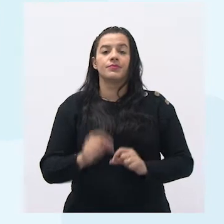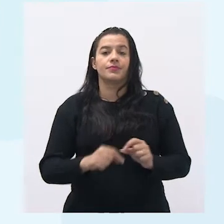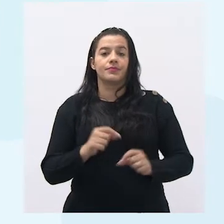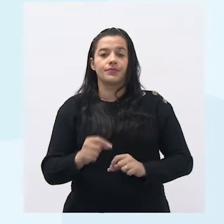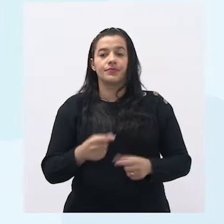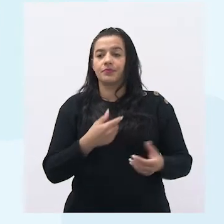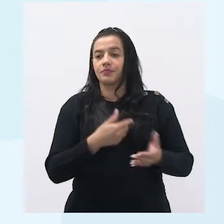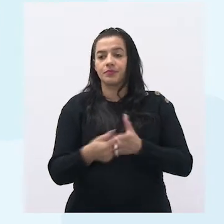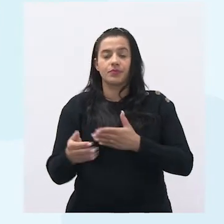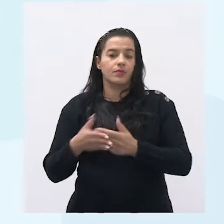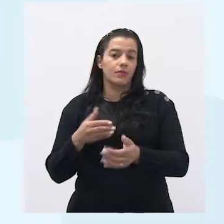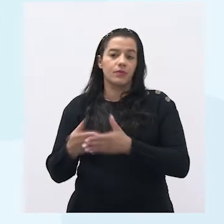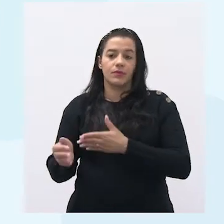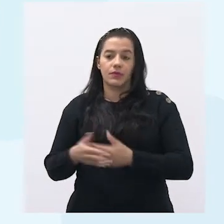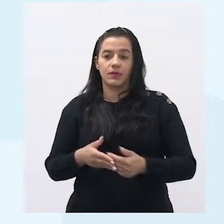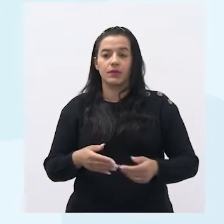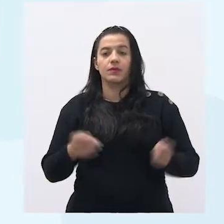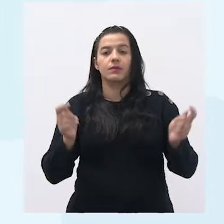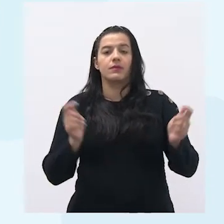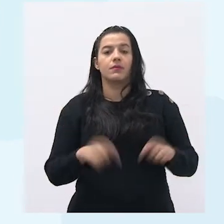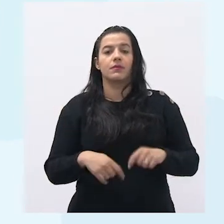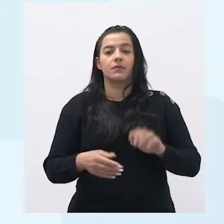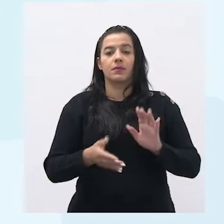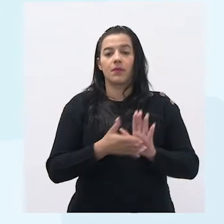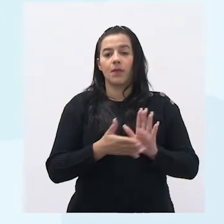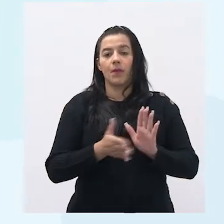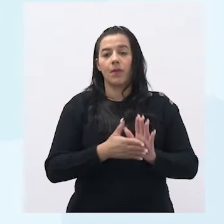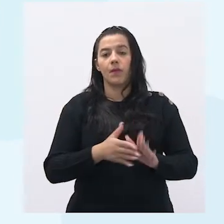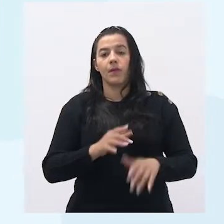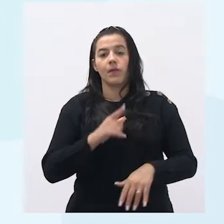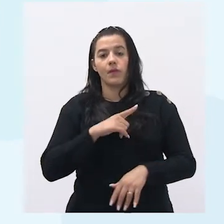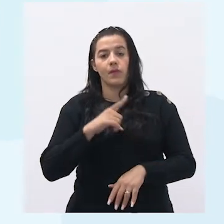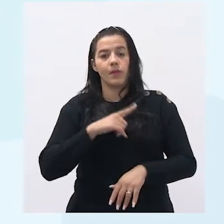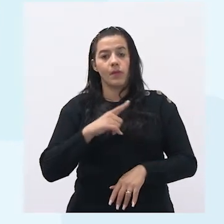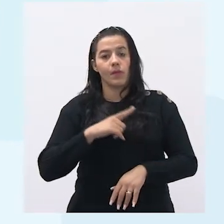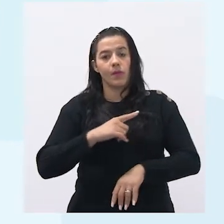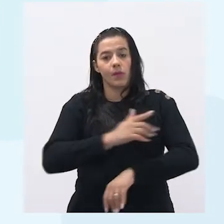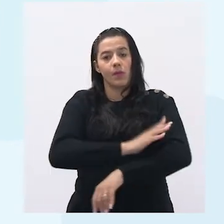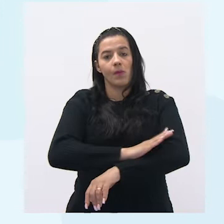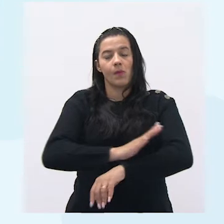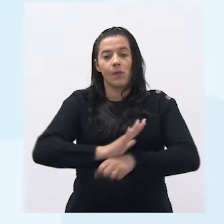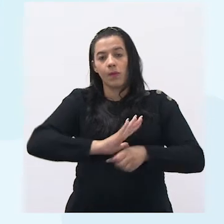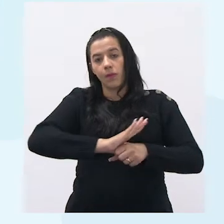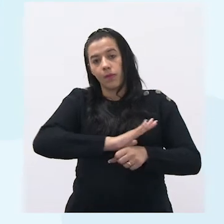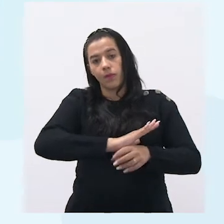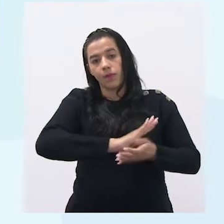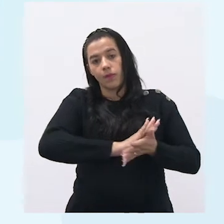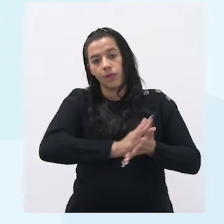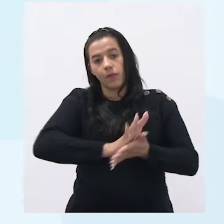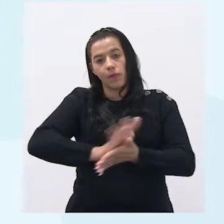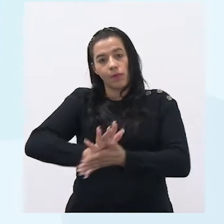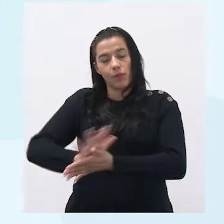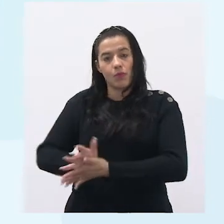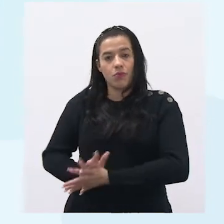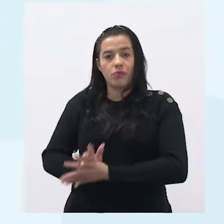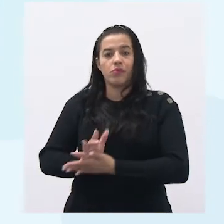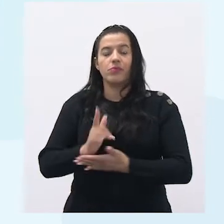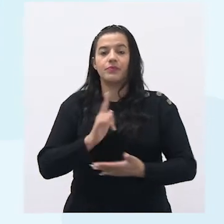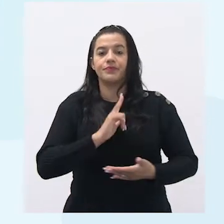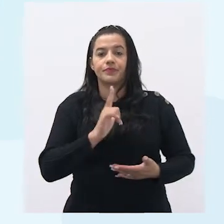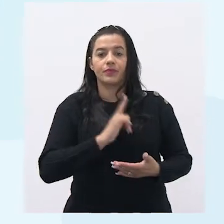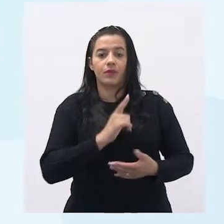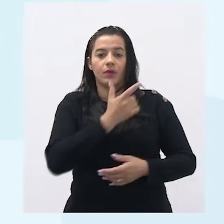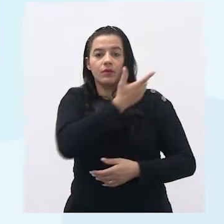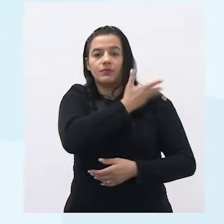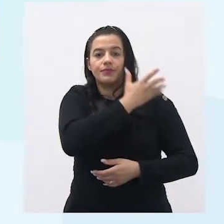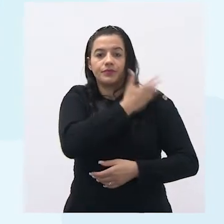que for, é estabelecido como discriminação, né? Atitude baseada no conceito ou